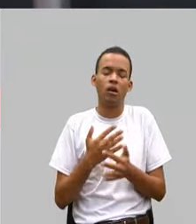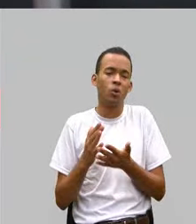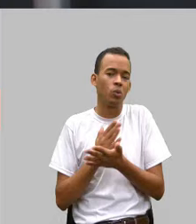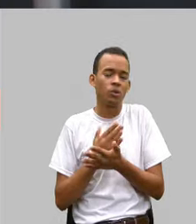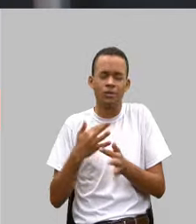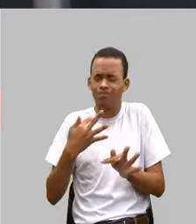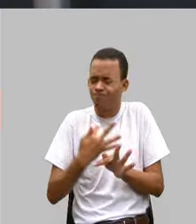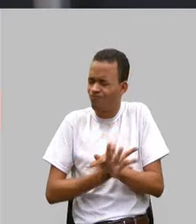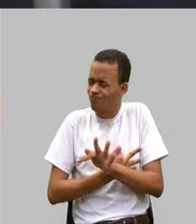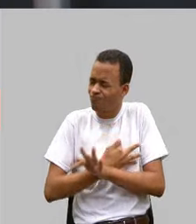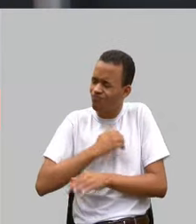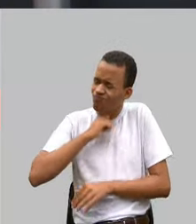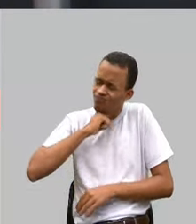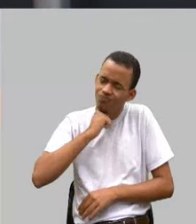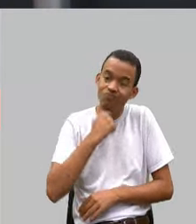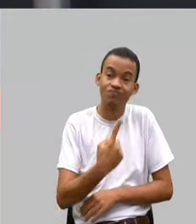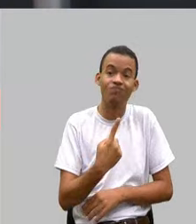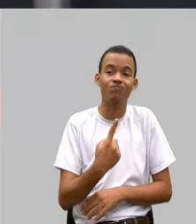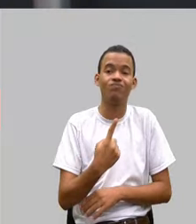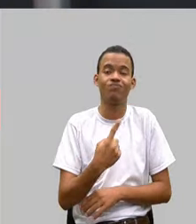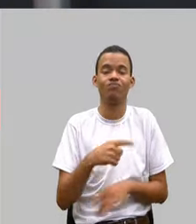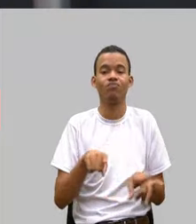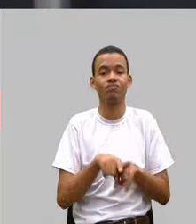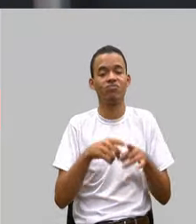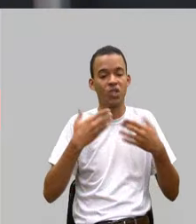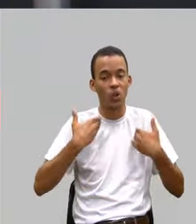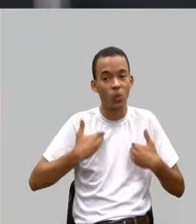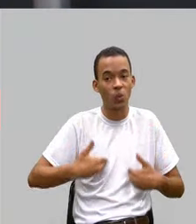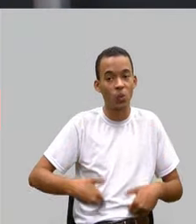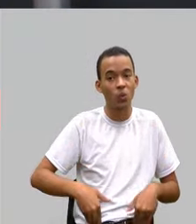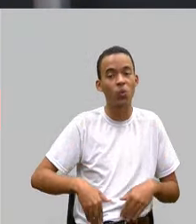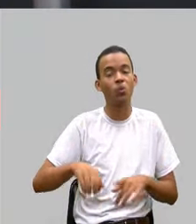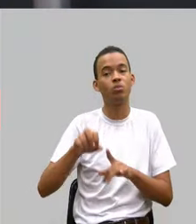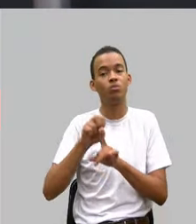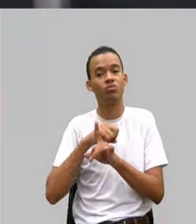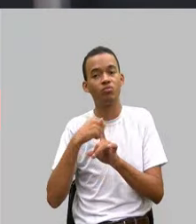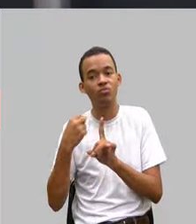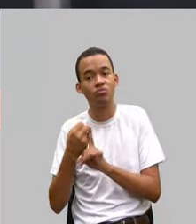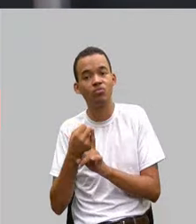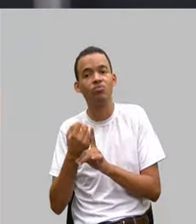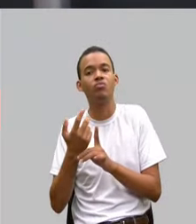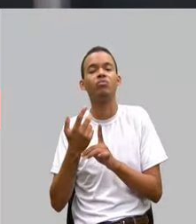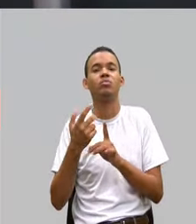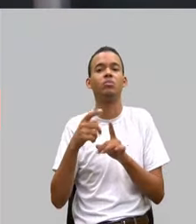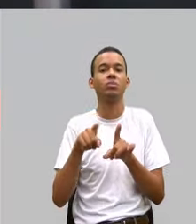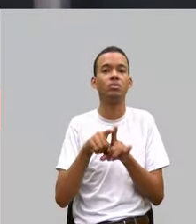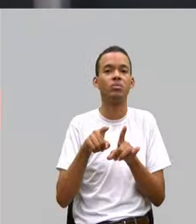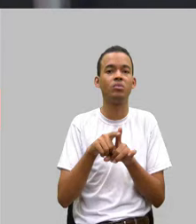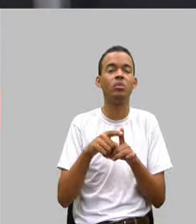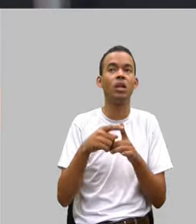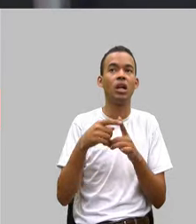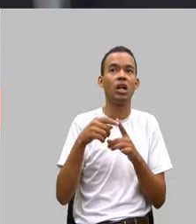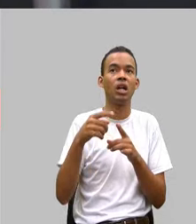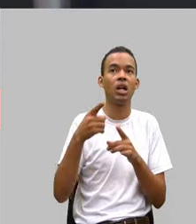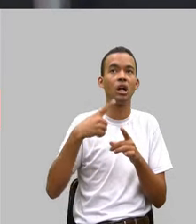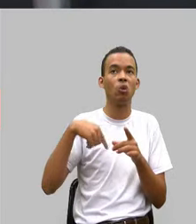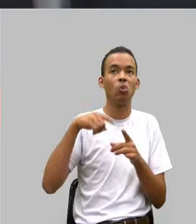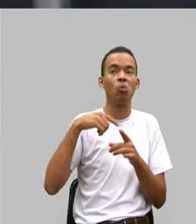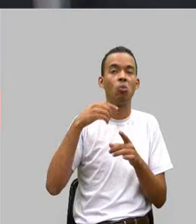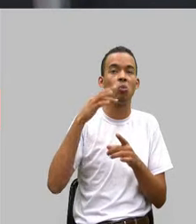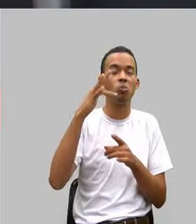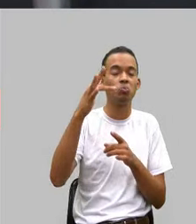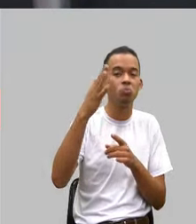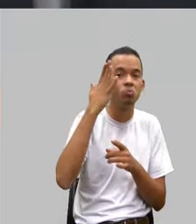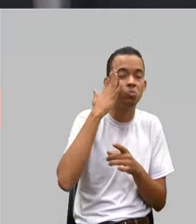Morais e as orgânicas as vergonhosas e as dignas as previsíveis e as imprevisíveis quem nos